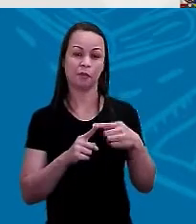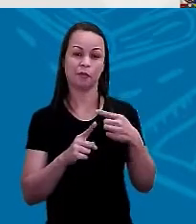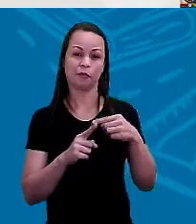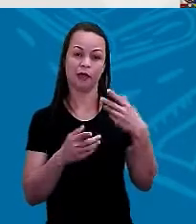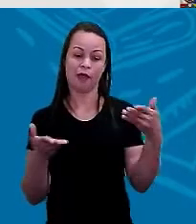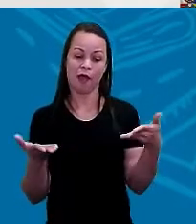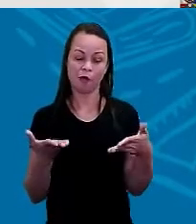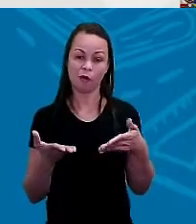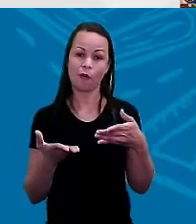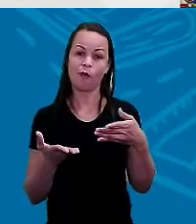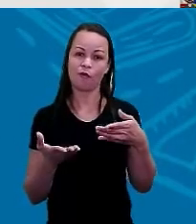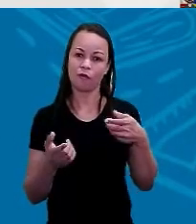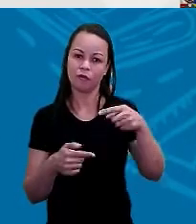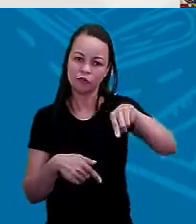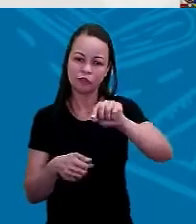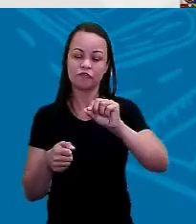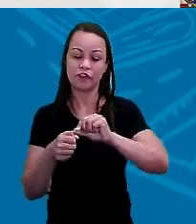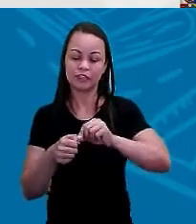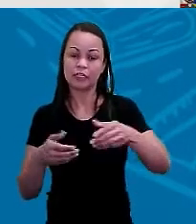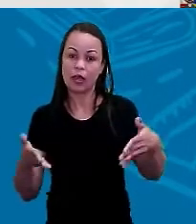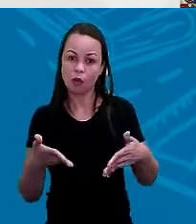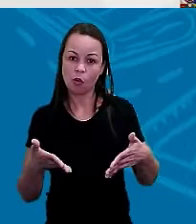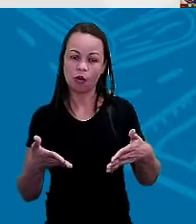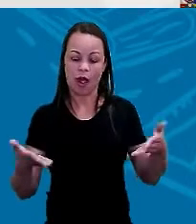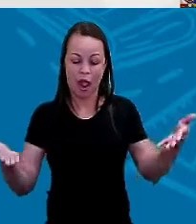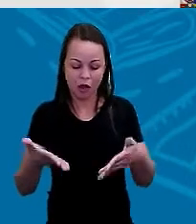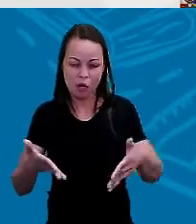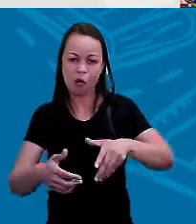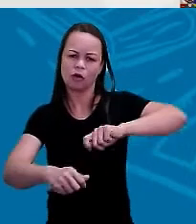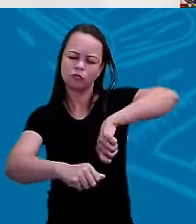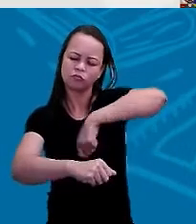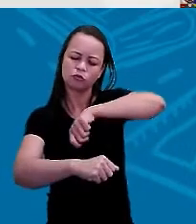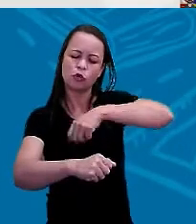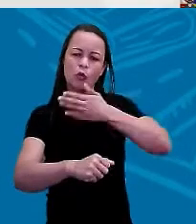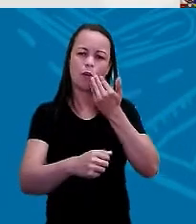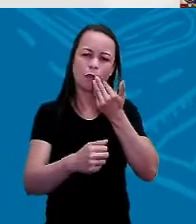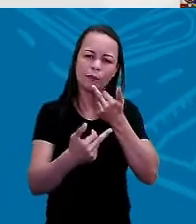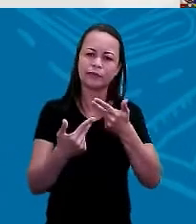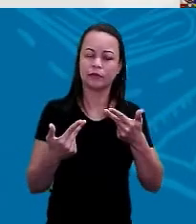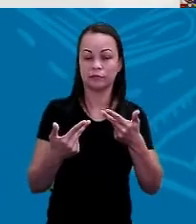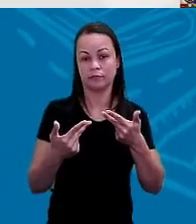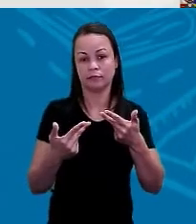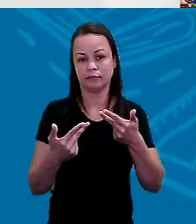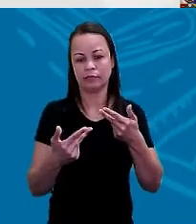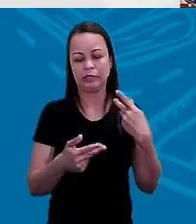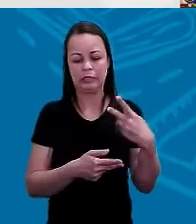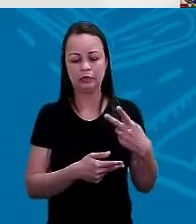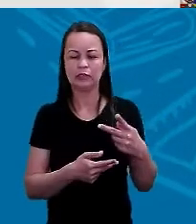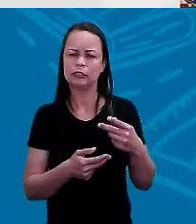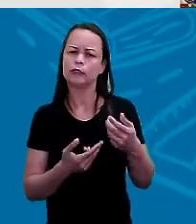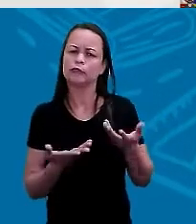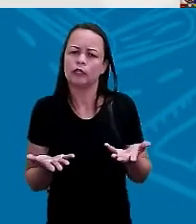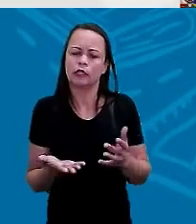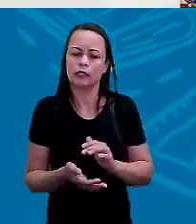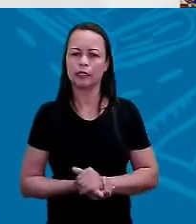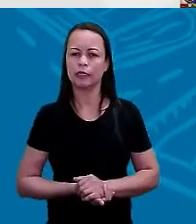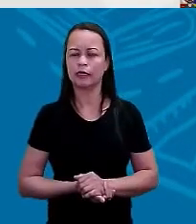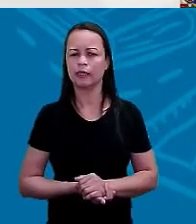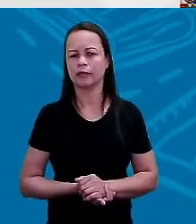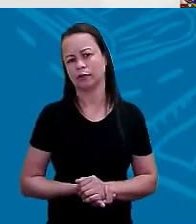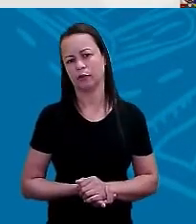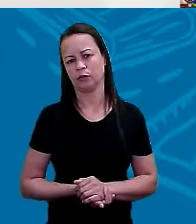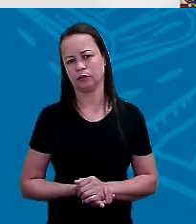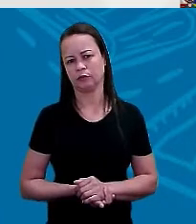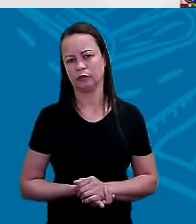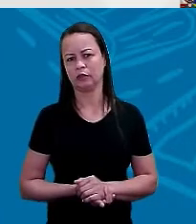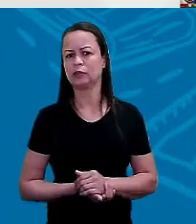fazendo agora, eu estou fazendo o jantar. Aí ele diz, que coincidência, tá? Porque